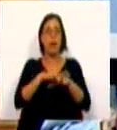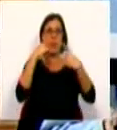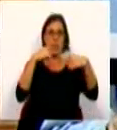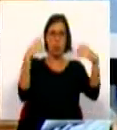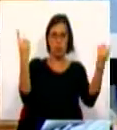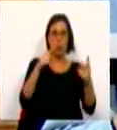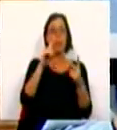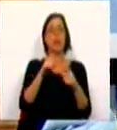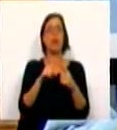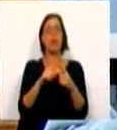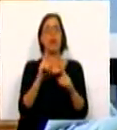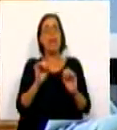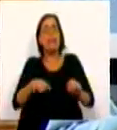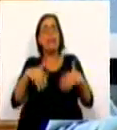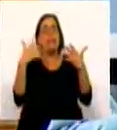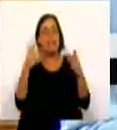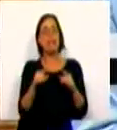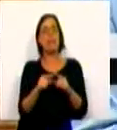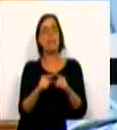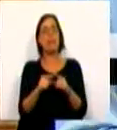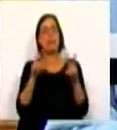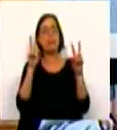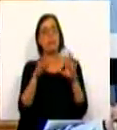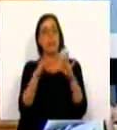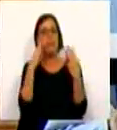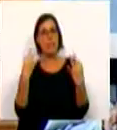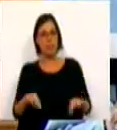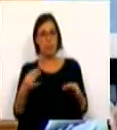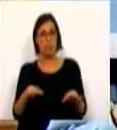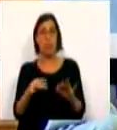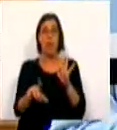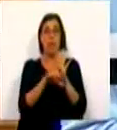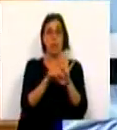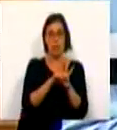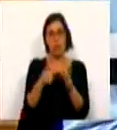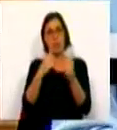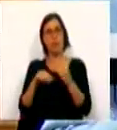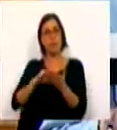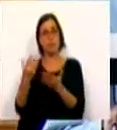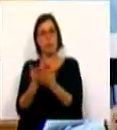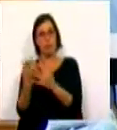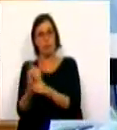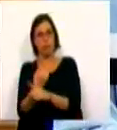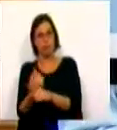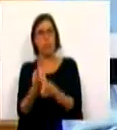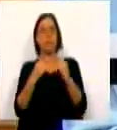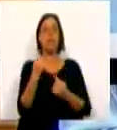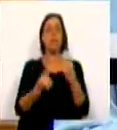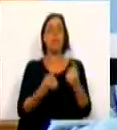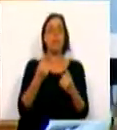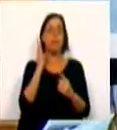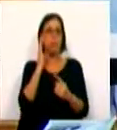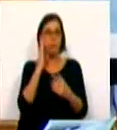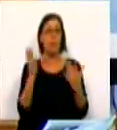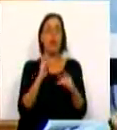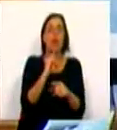pública através de iniciativas em matéria de simplificação legislativa e administrativa, algumas em curso